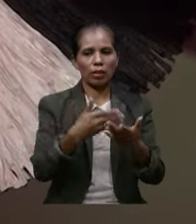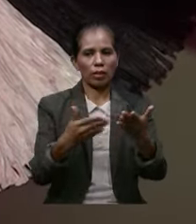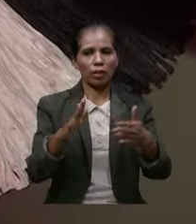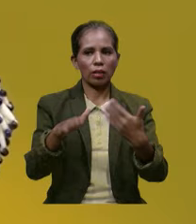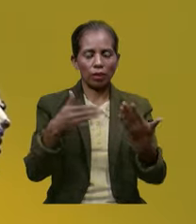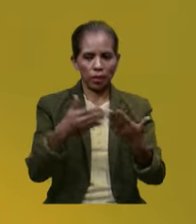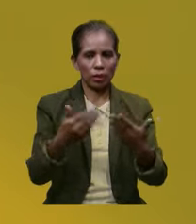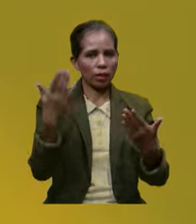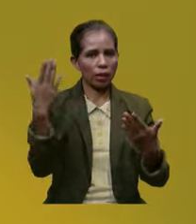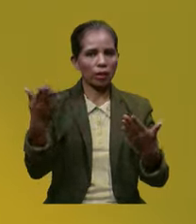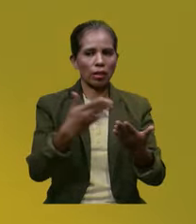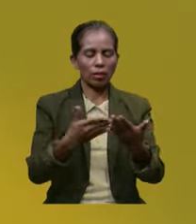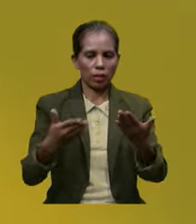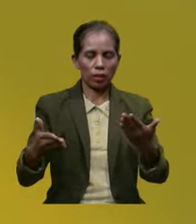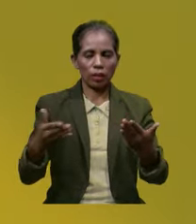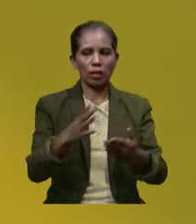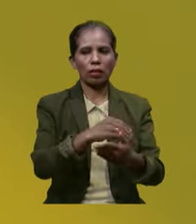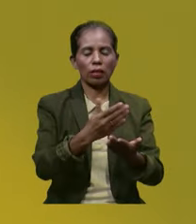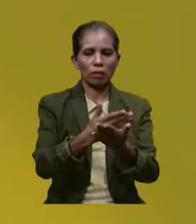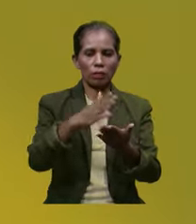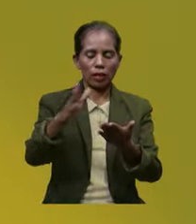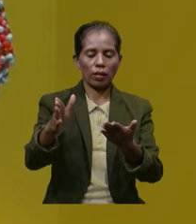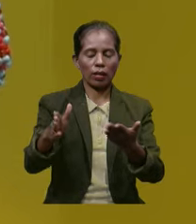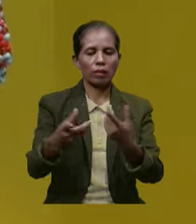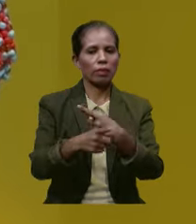e a ocasião né, produto tá ser né, faz gratuita para mais